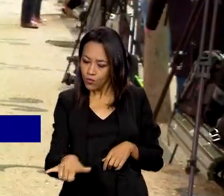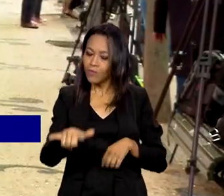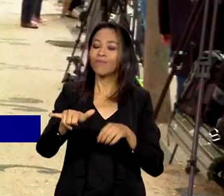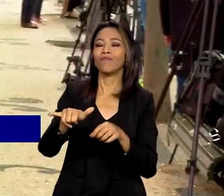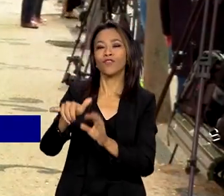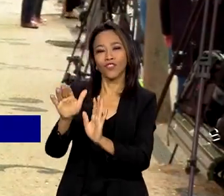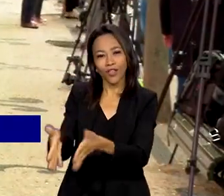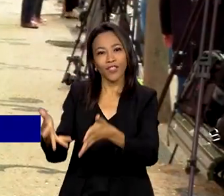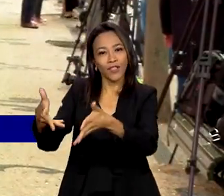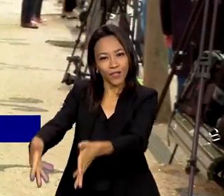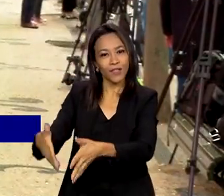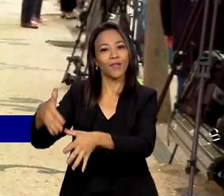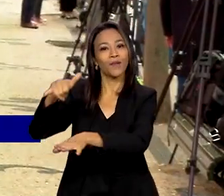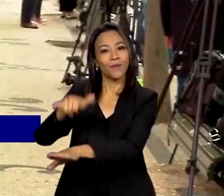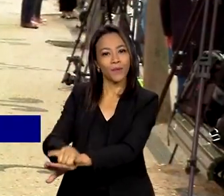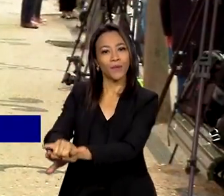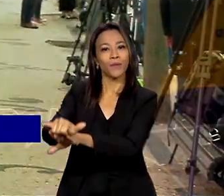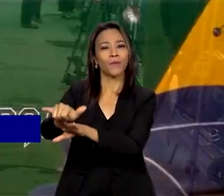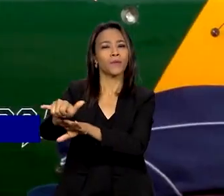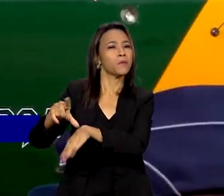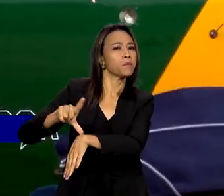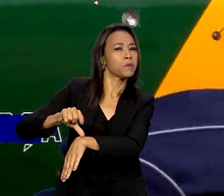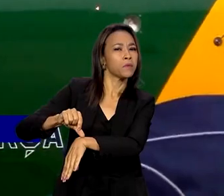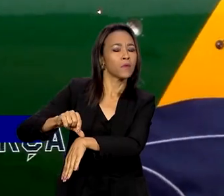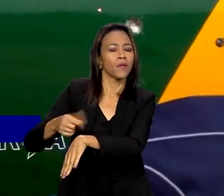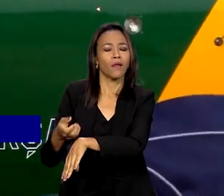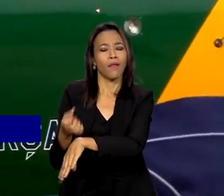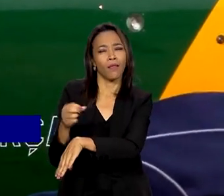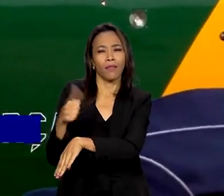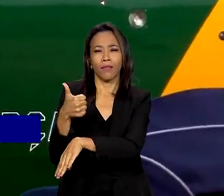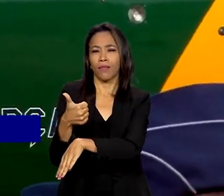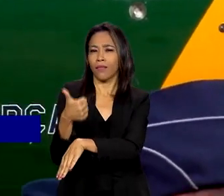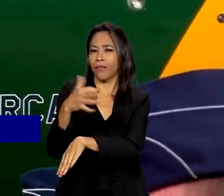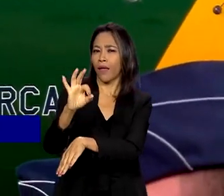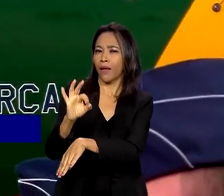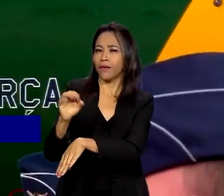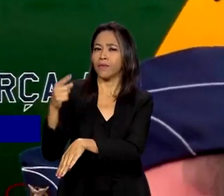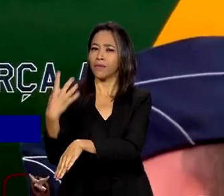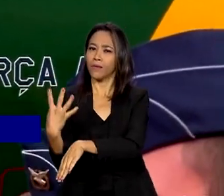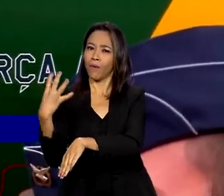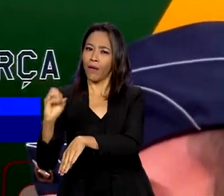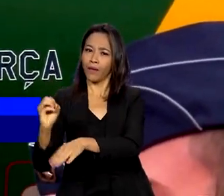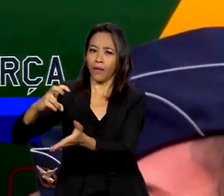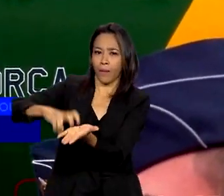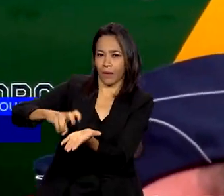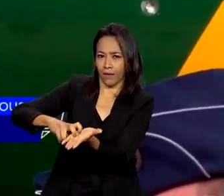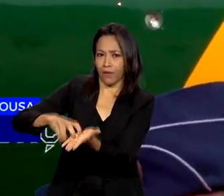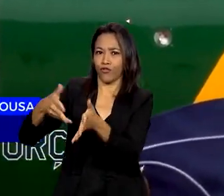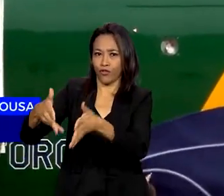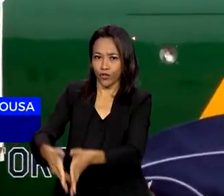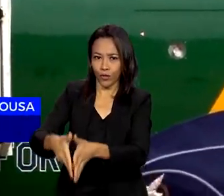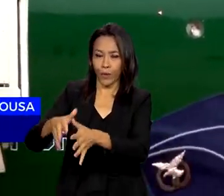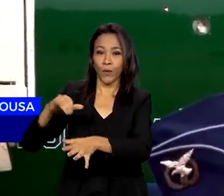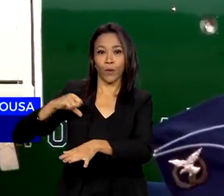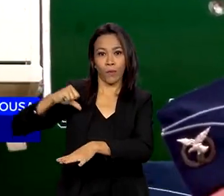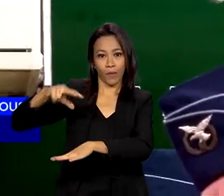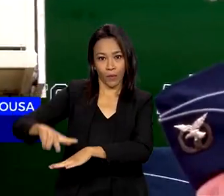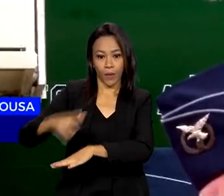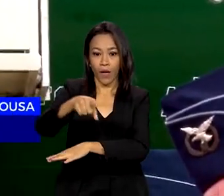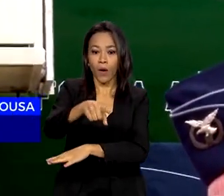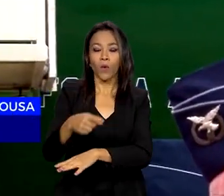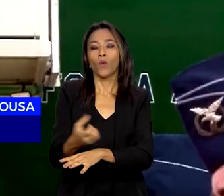a Portugal. O avião chegou por volta das 10h40 da manhã. O presidente Lula veio acompanhado aí